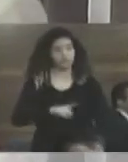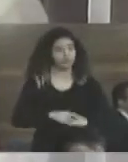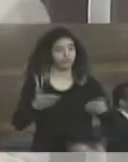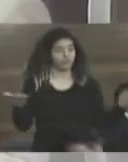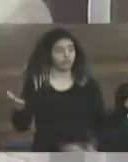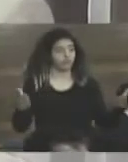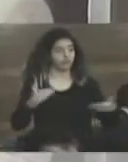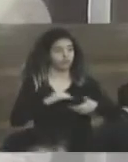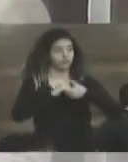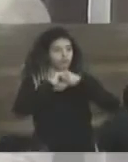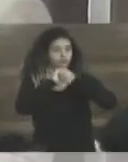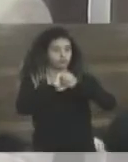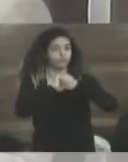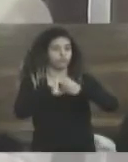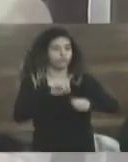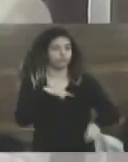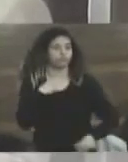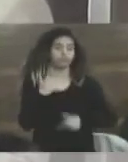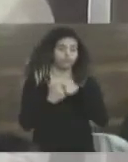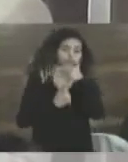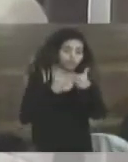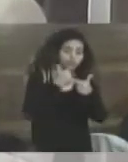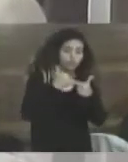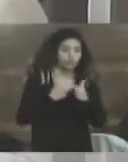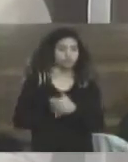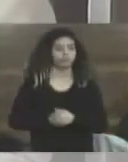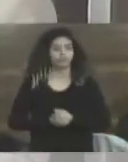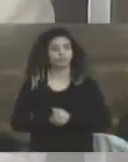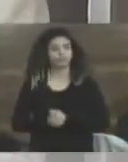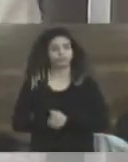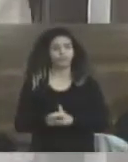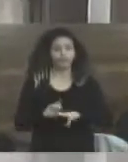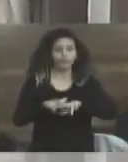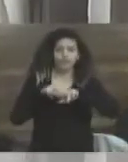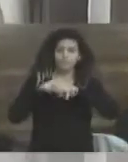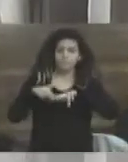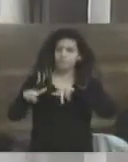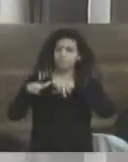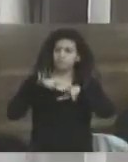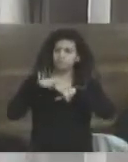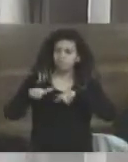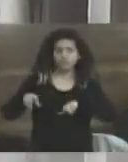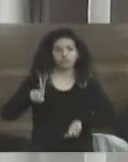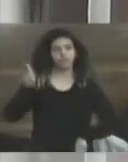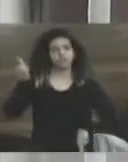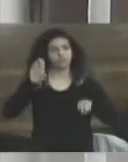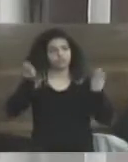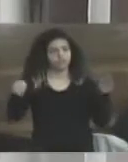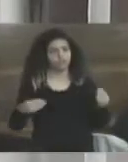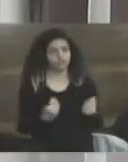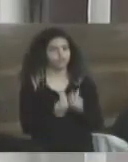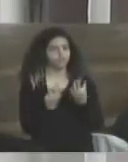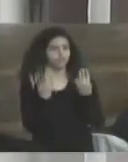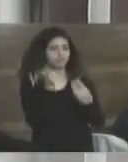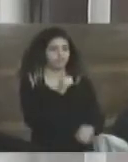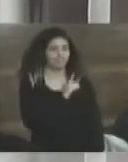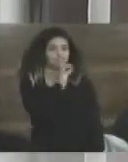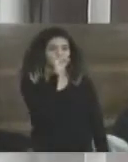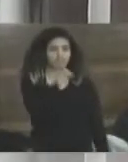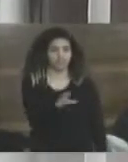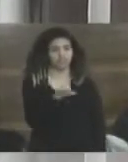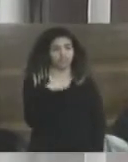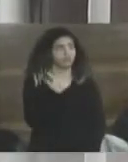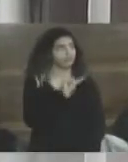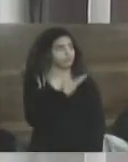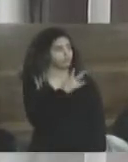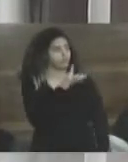nós darmos as mãos, é o momento da luta em prol do emprego ali no Brás Fels. Eu tenho certeza que